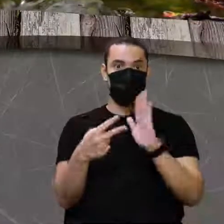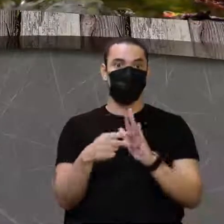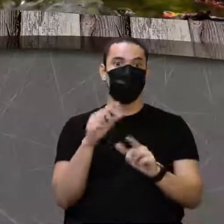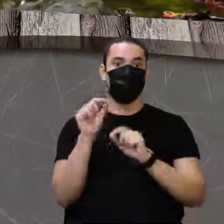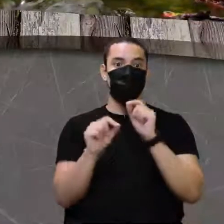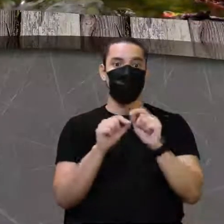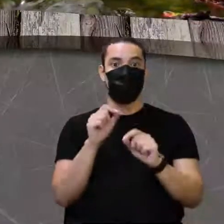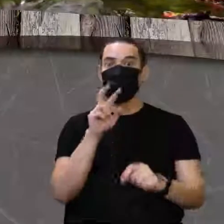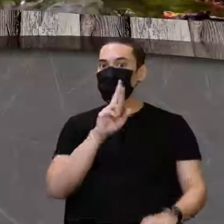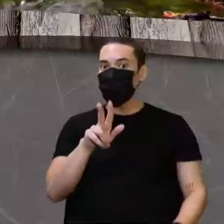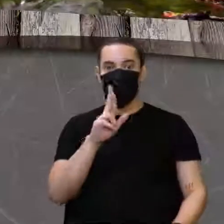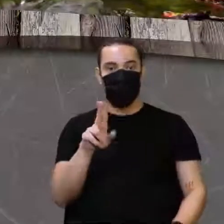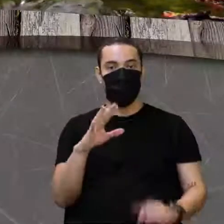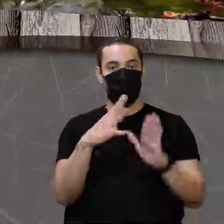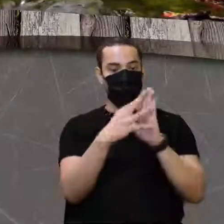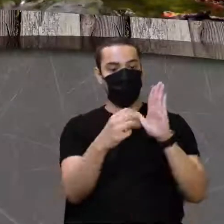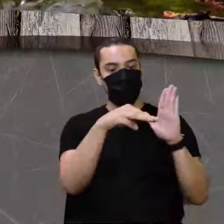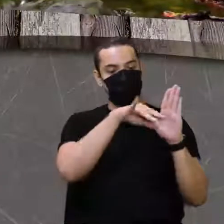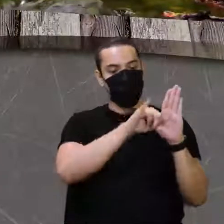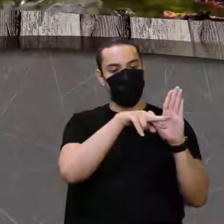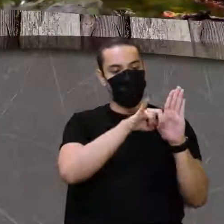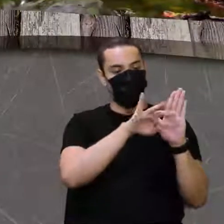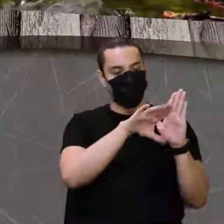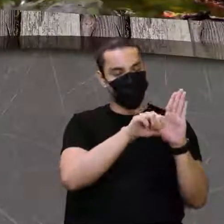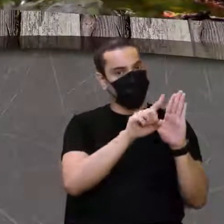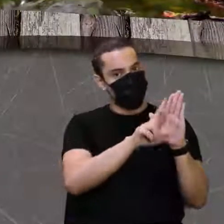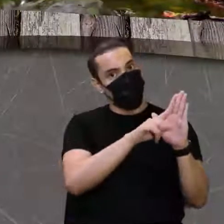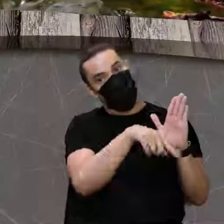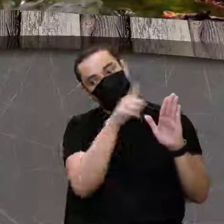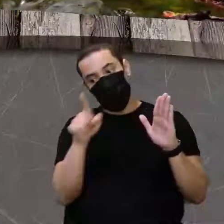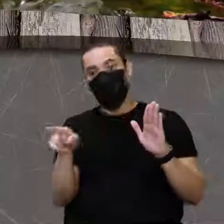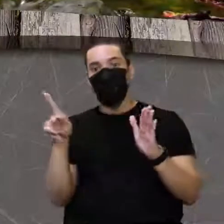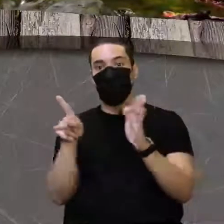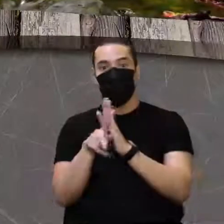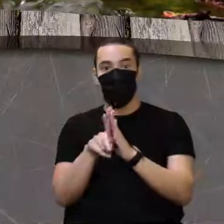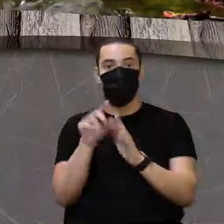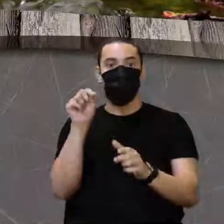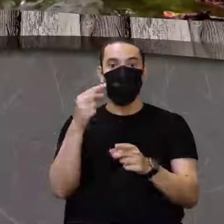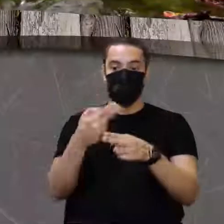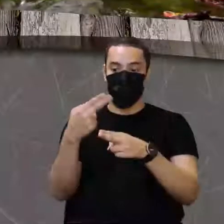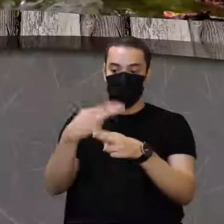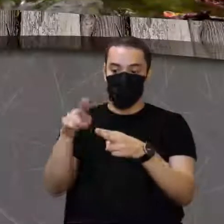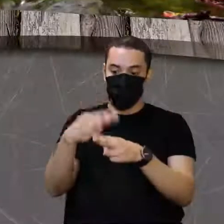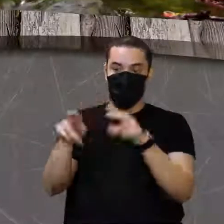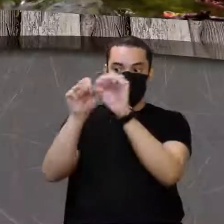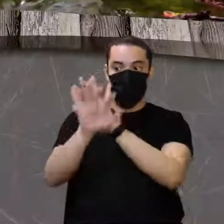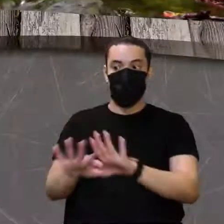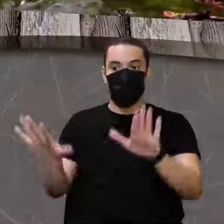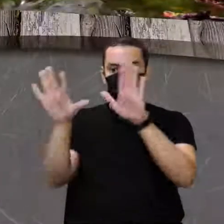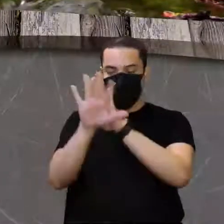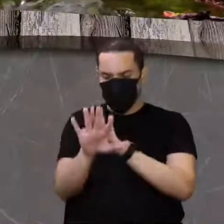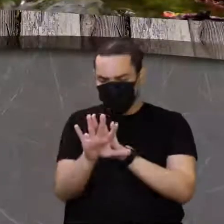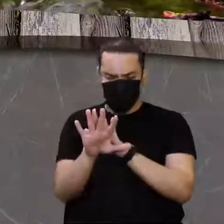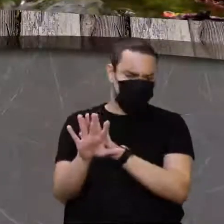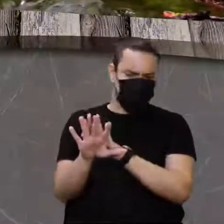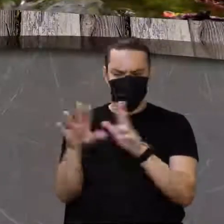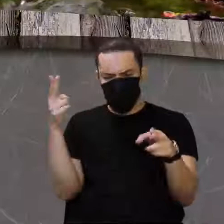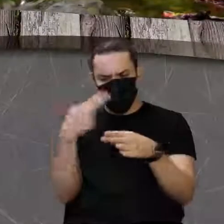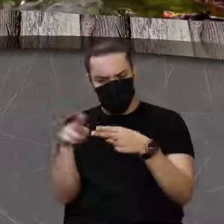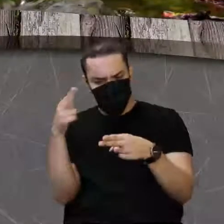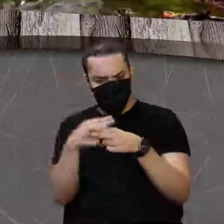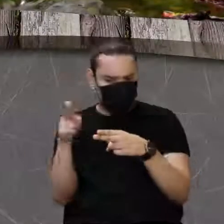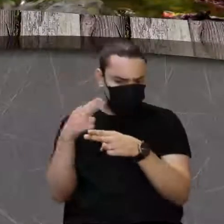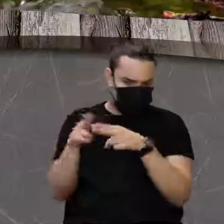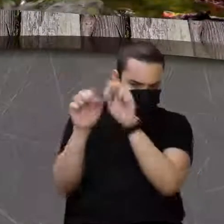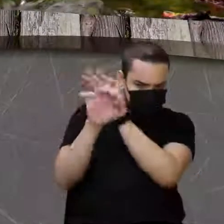com mimetismo. Presta atenção. Dentro da camuflagem, nós temos a homocromia, quando ele